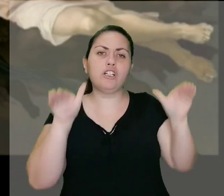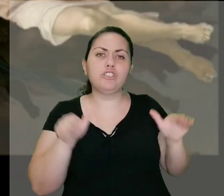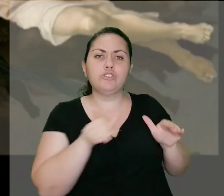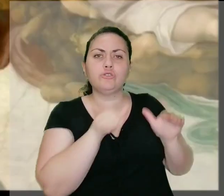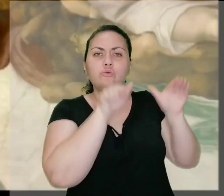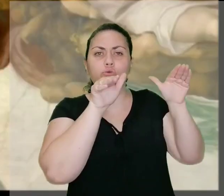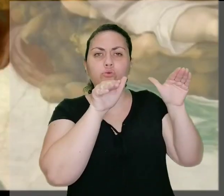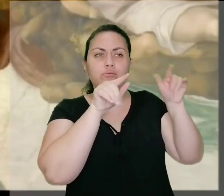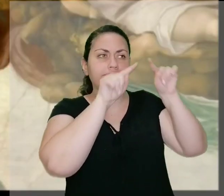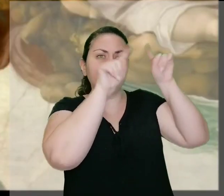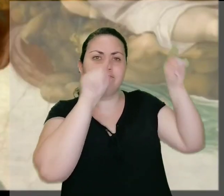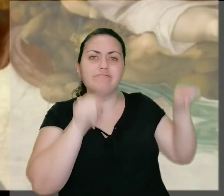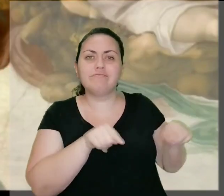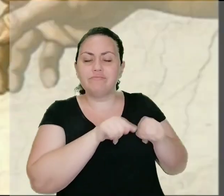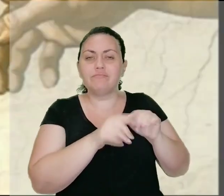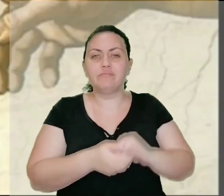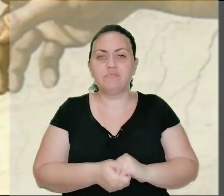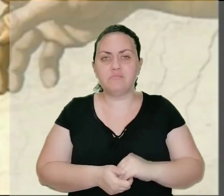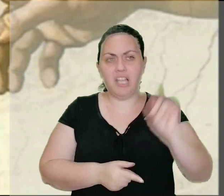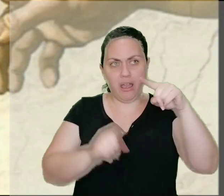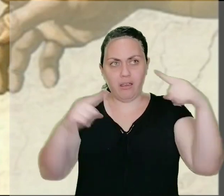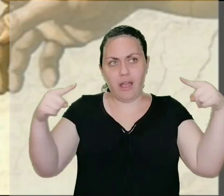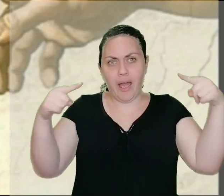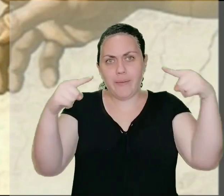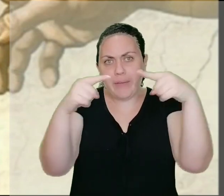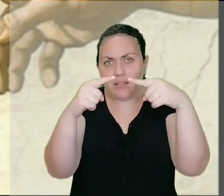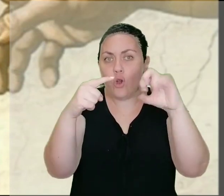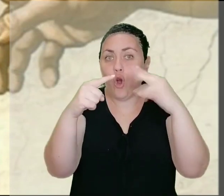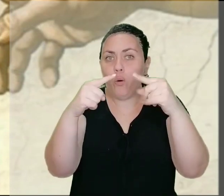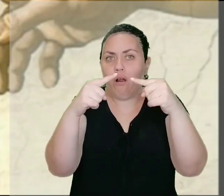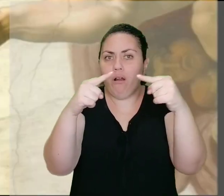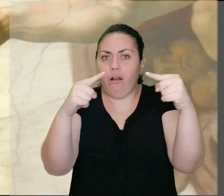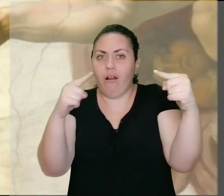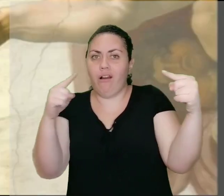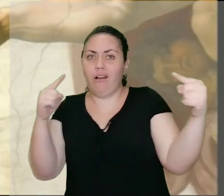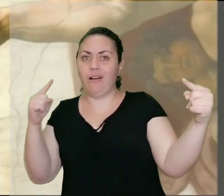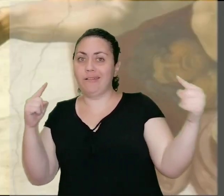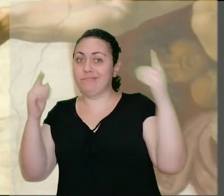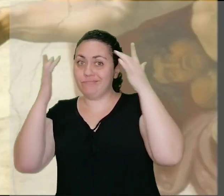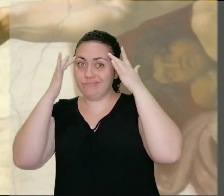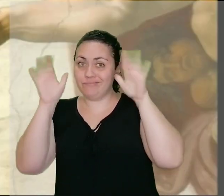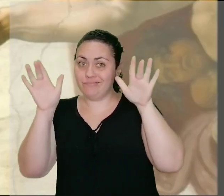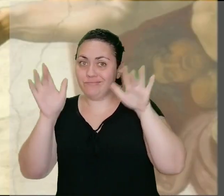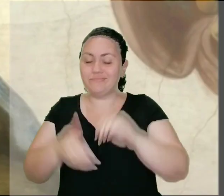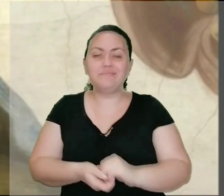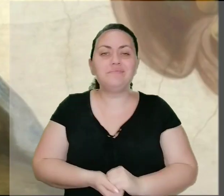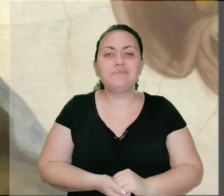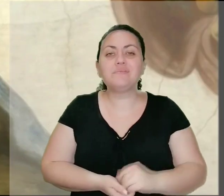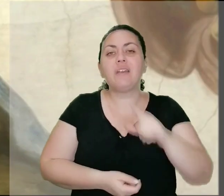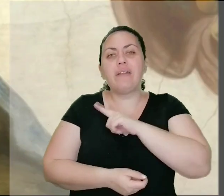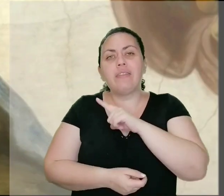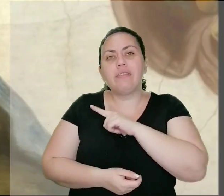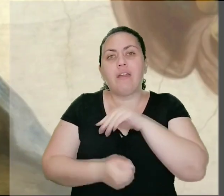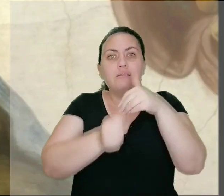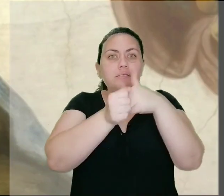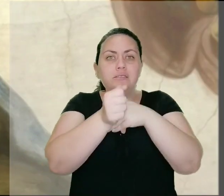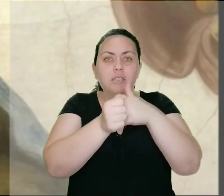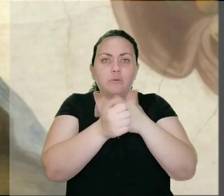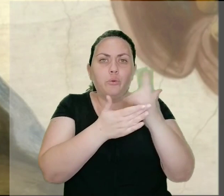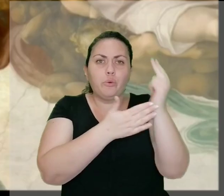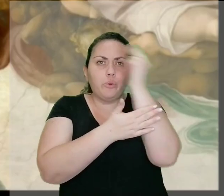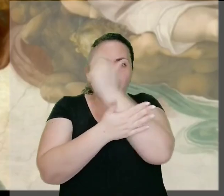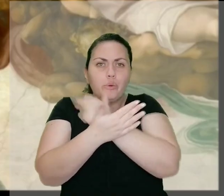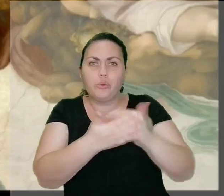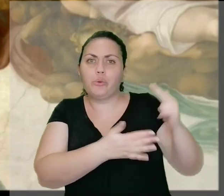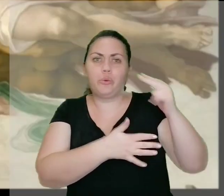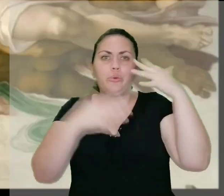lado direito. Seus dedos estariam se aproximando ou estariam se afastando? O mistério que envolve essa pintura é